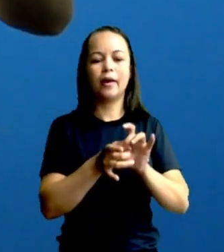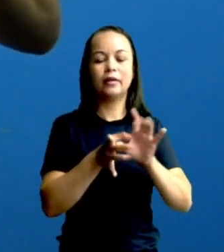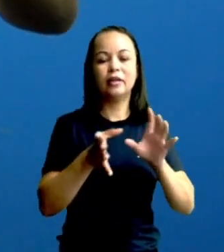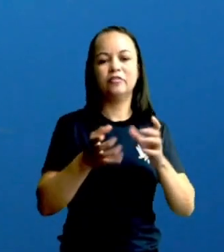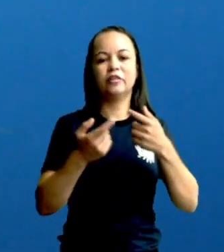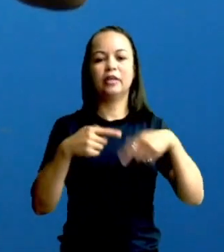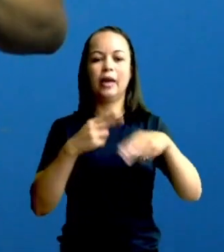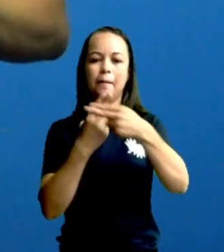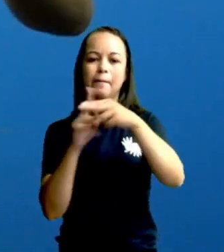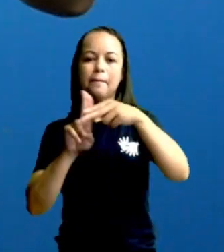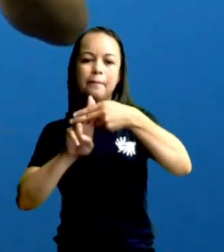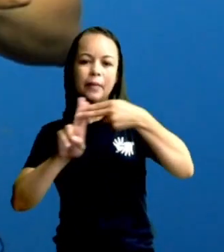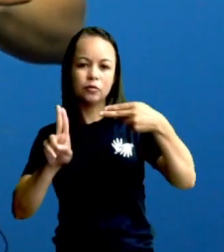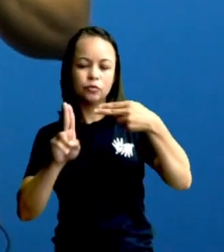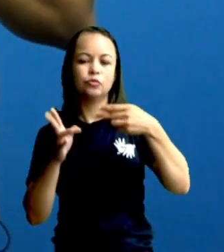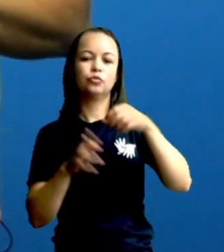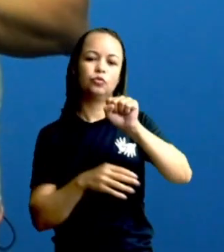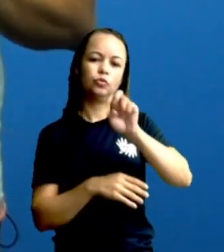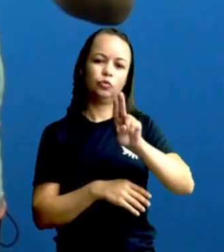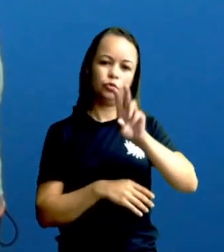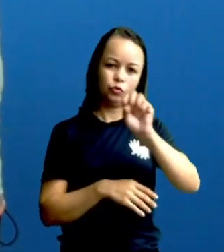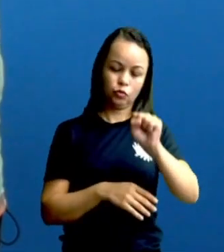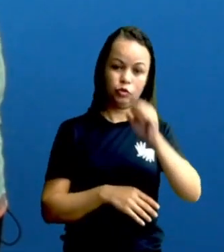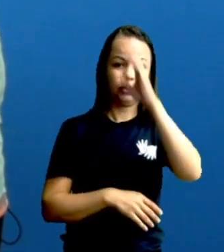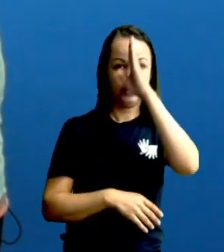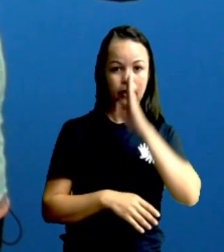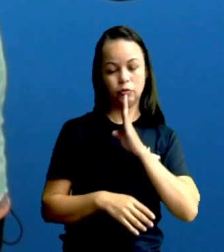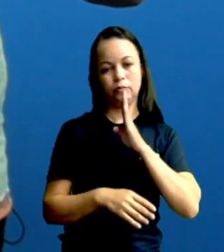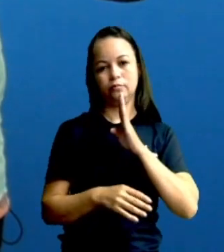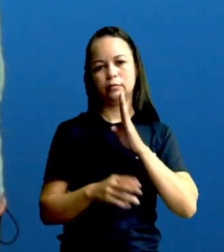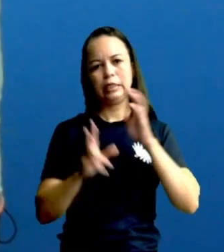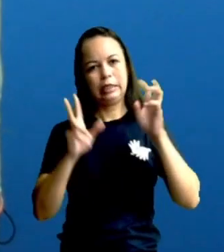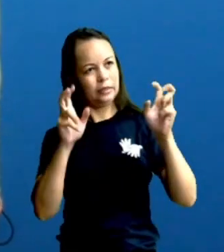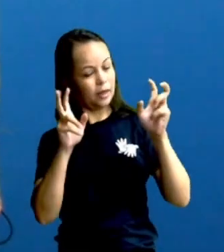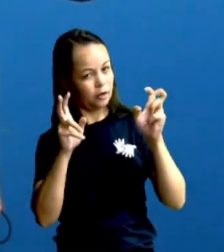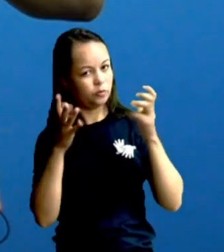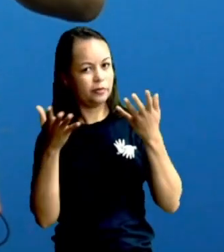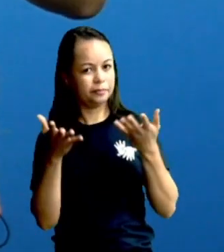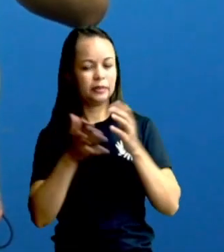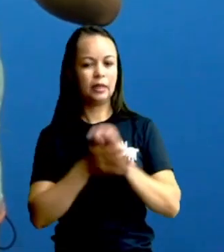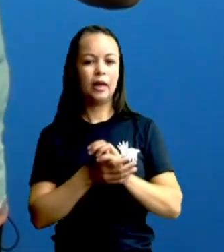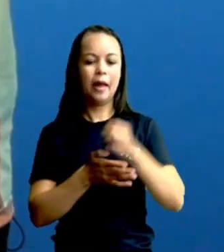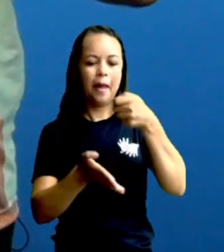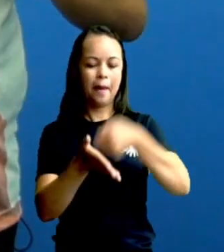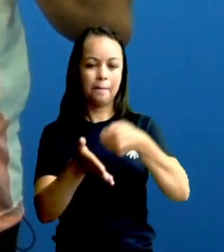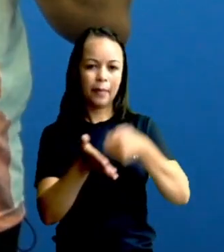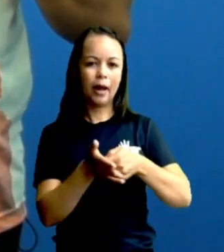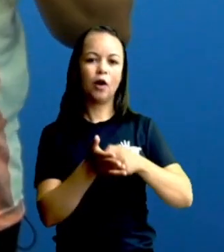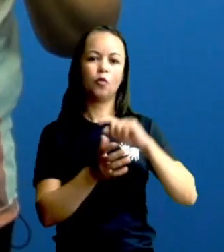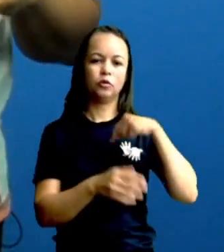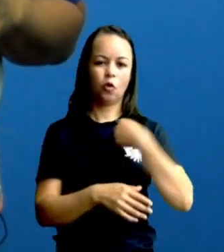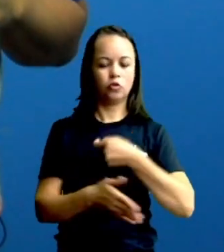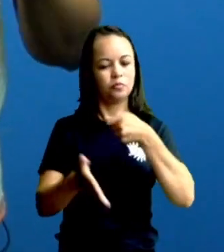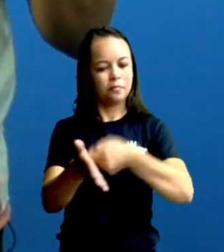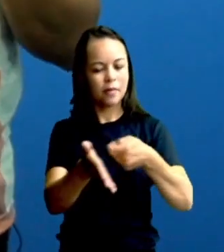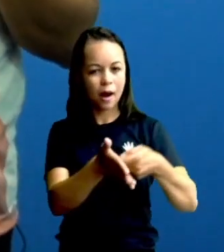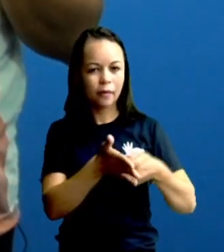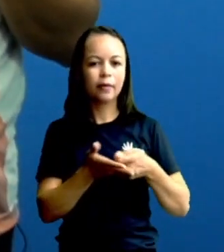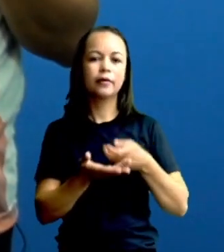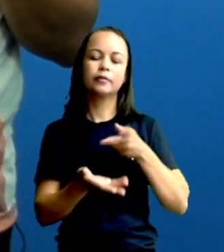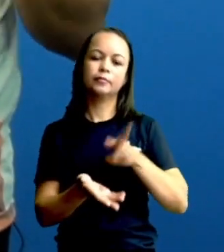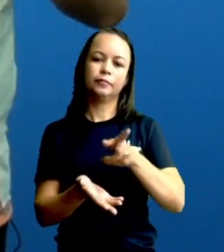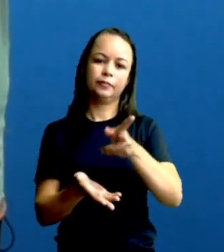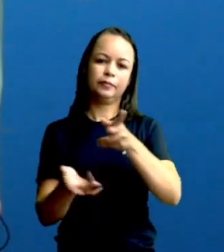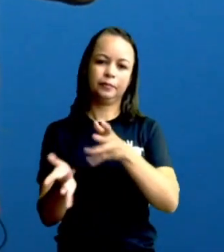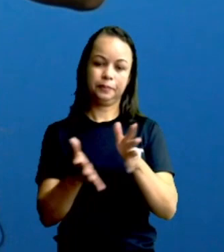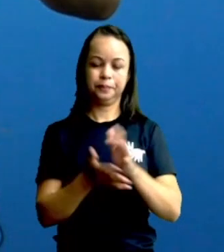um tratamento que também ele é gratuito, mas lembre-se, gratuito entre aspas, porque é pago pelos nossos impostos, pelo seu e pelo meu